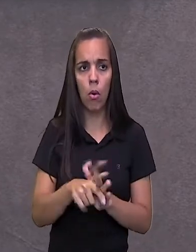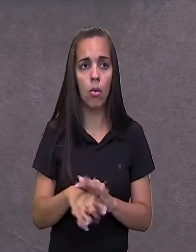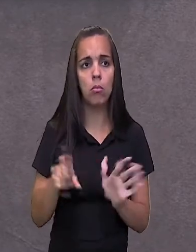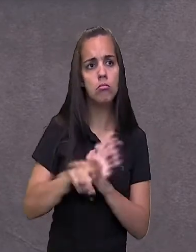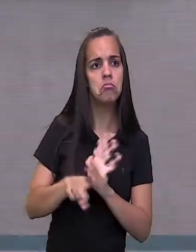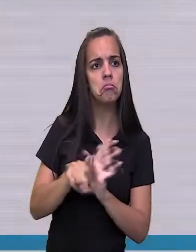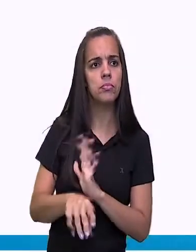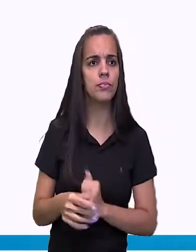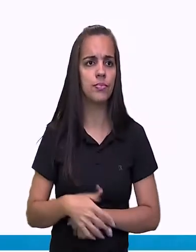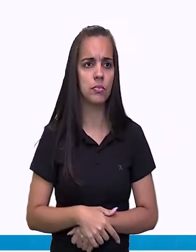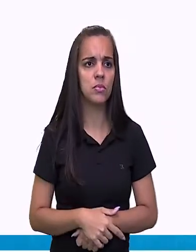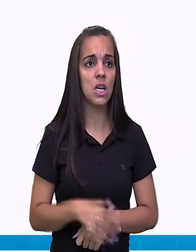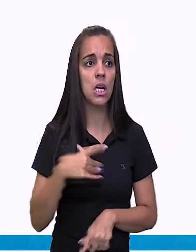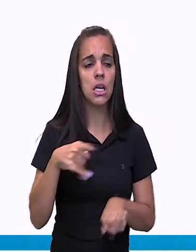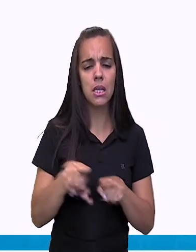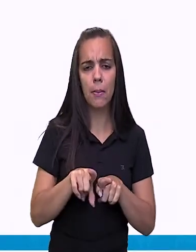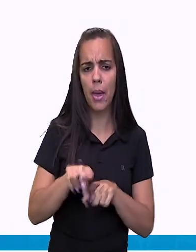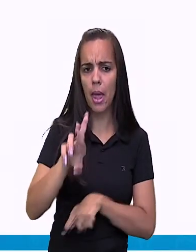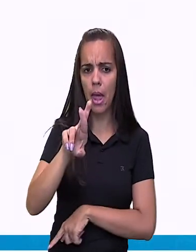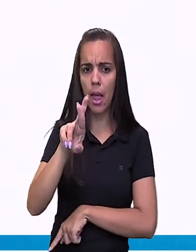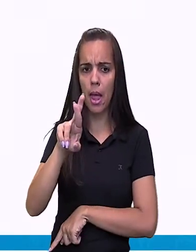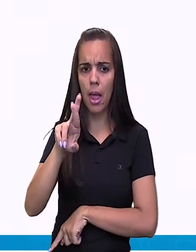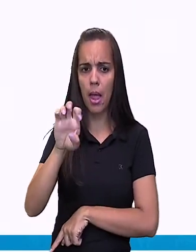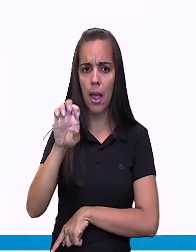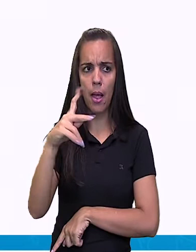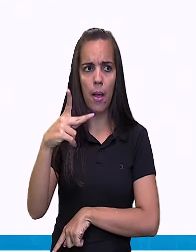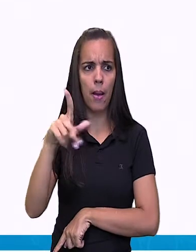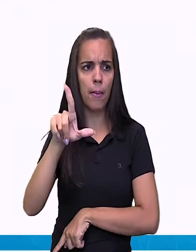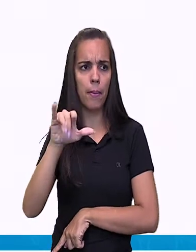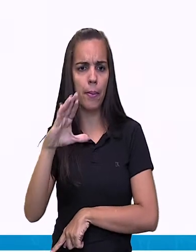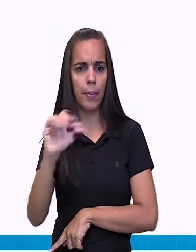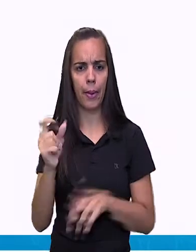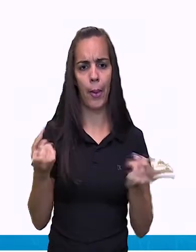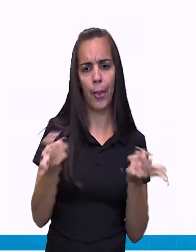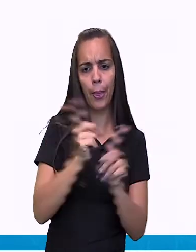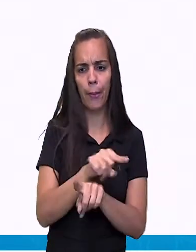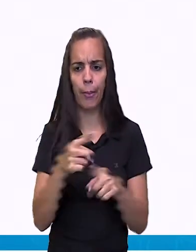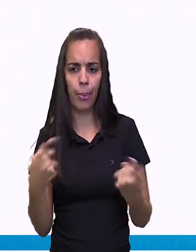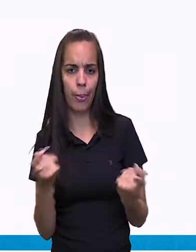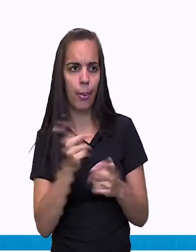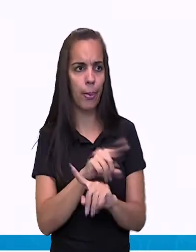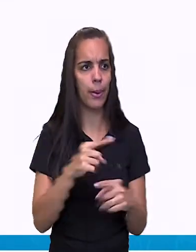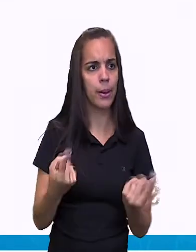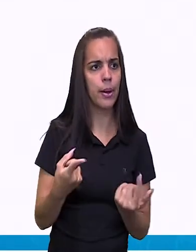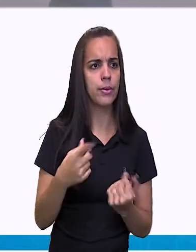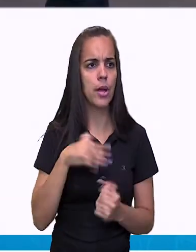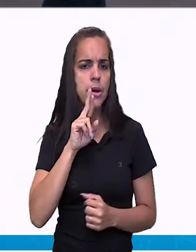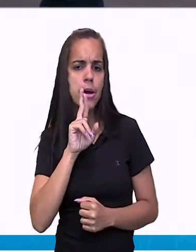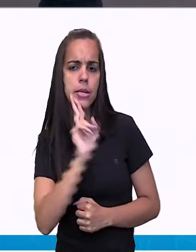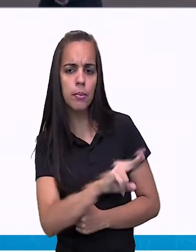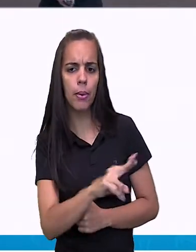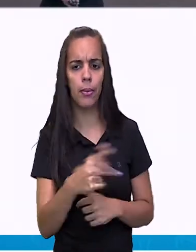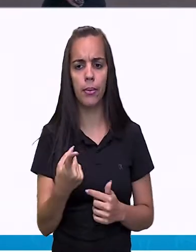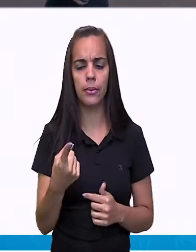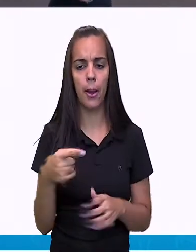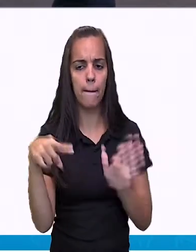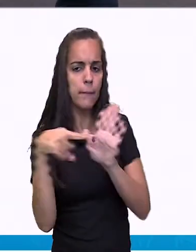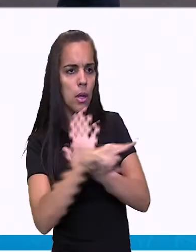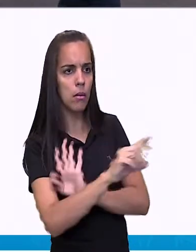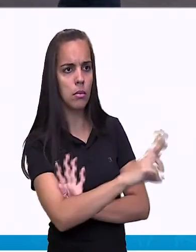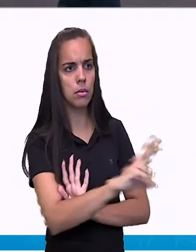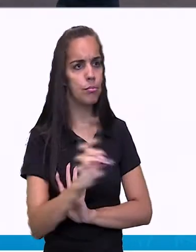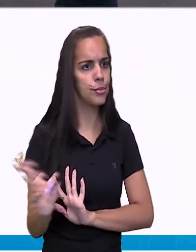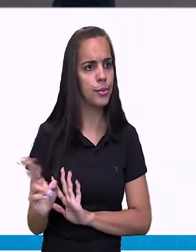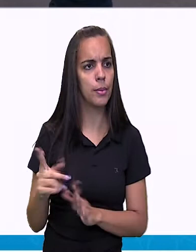a réplica, a tréplica, que é esse momento aí de troca, onde você faz a pergunta, você responde, mas você tem um momento ainda